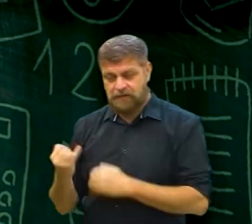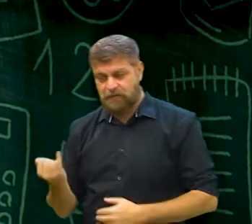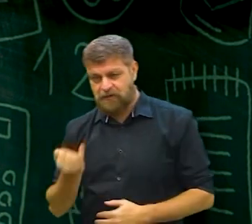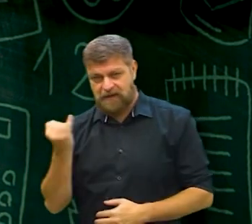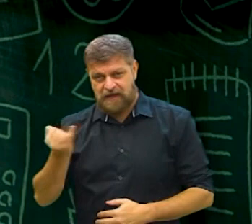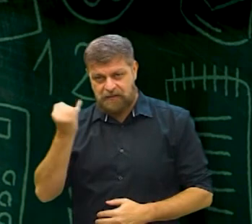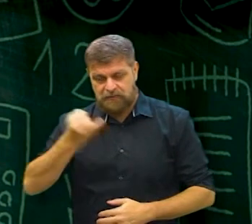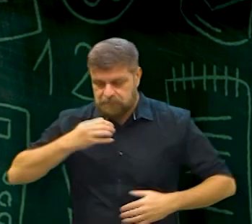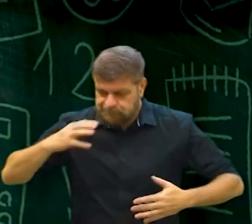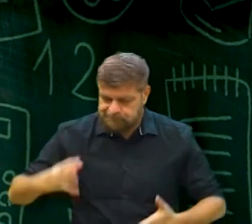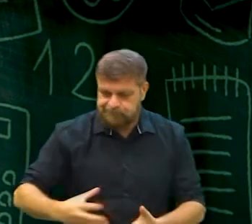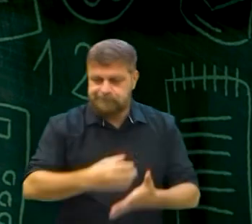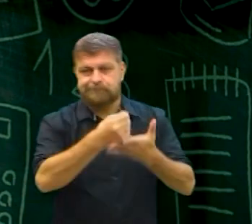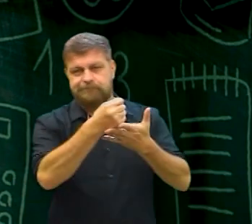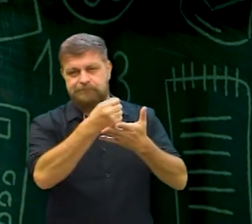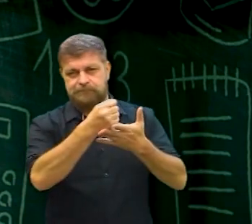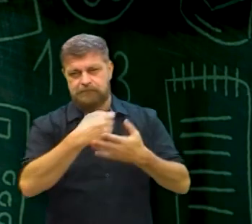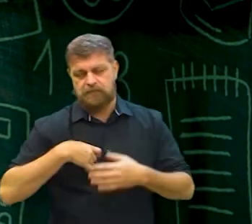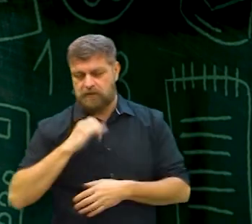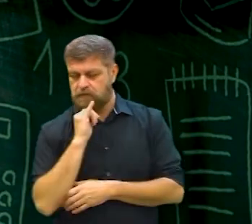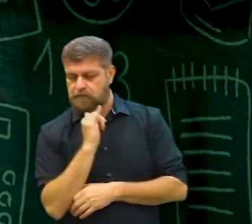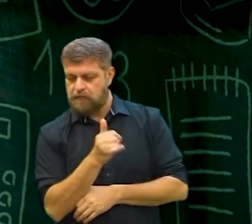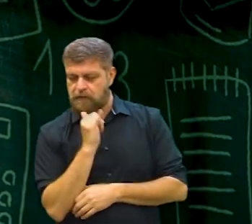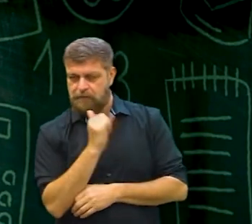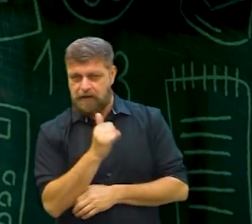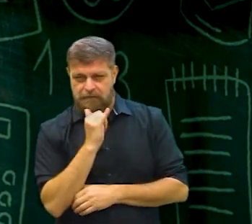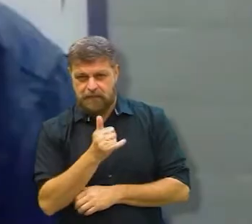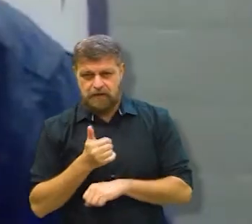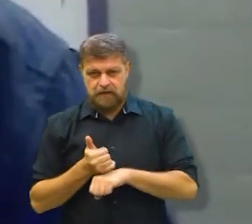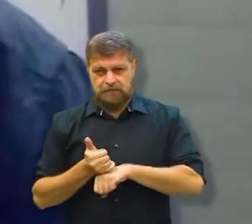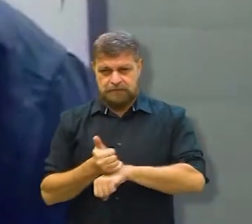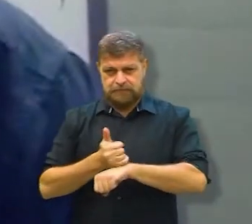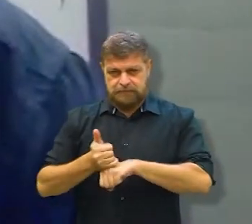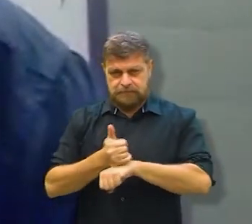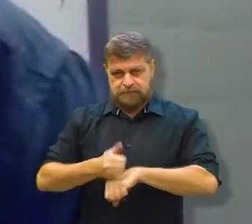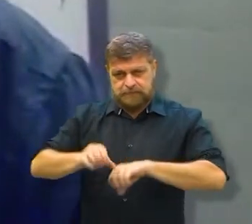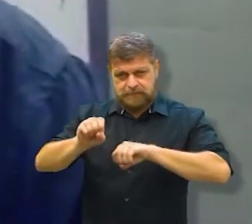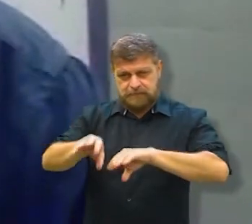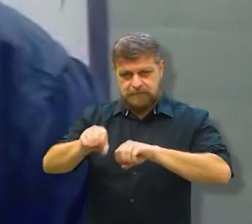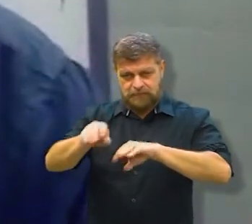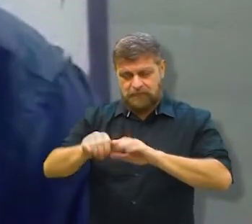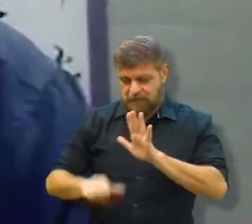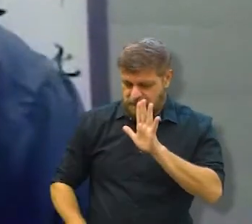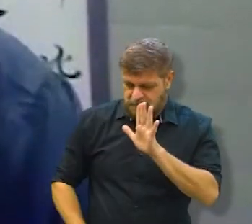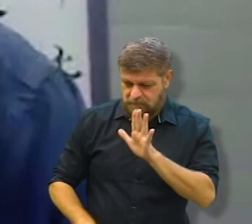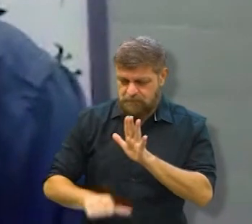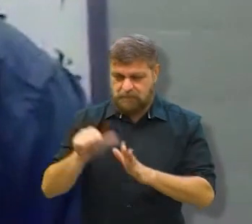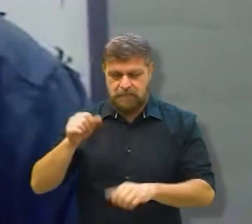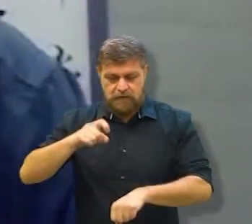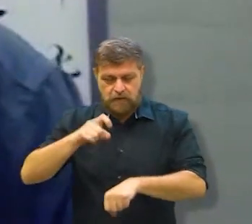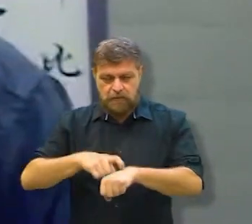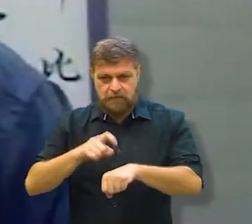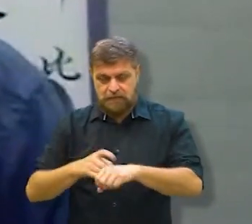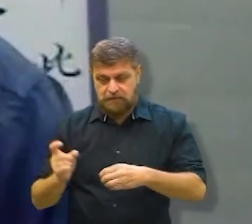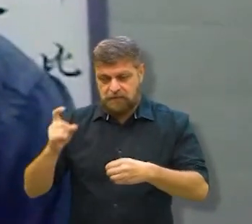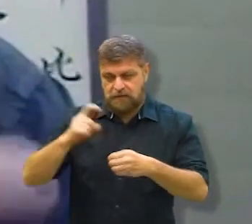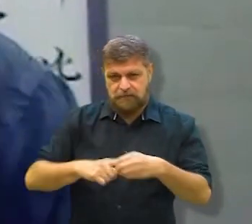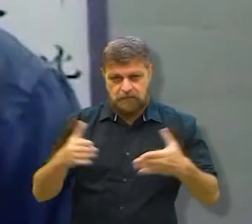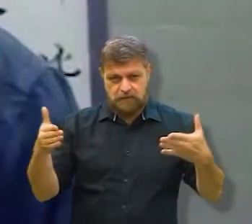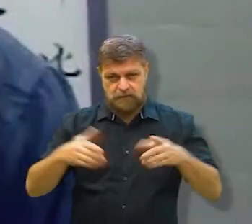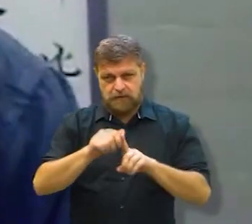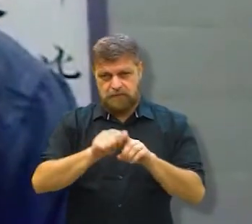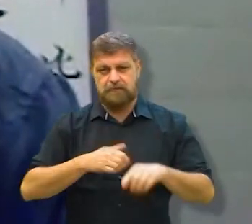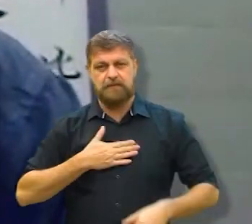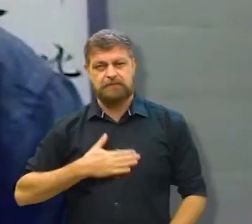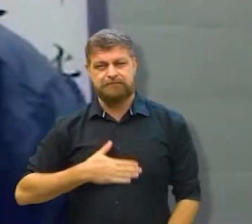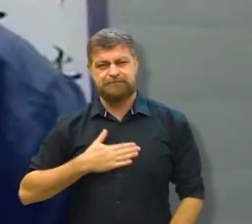e é importante que a gente recupere. Por isso que eu tenho dito que os educadores precisam, num primeiro momento, nesse momento de retomada,